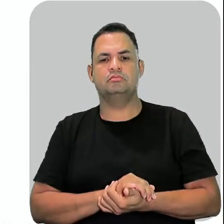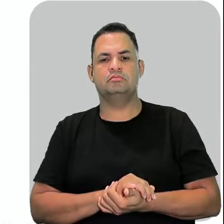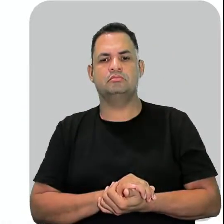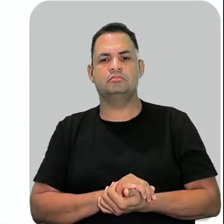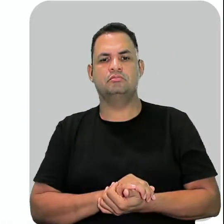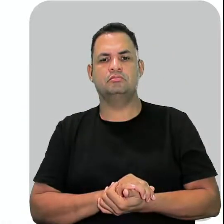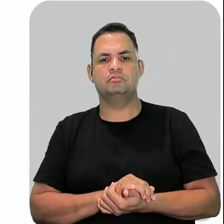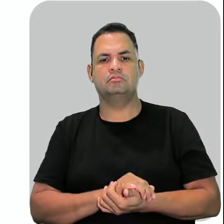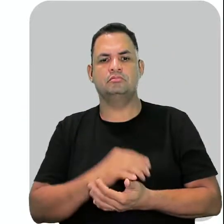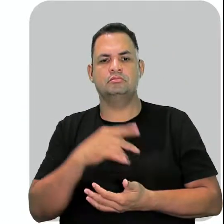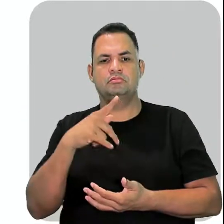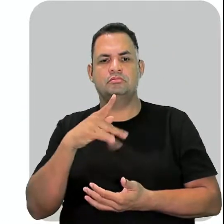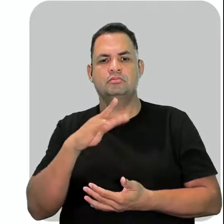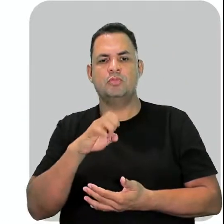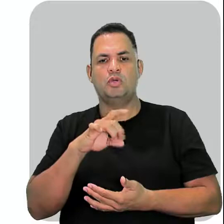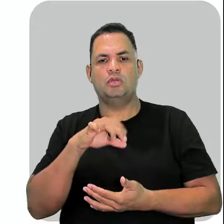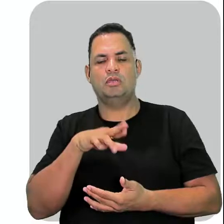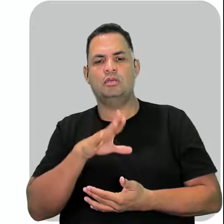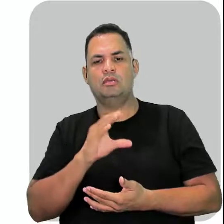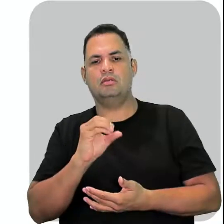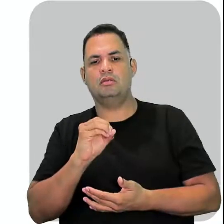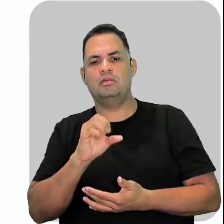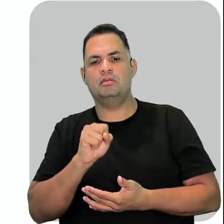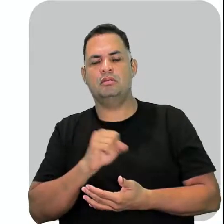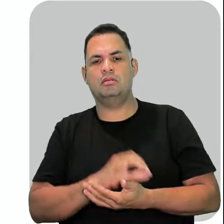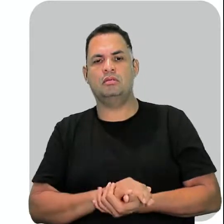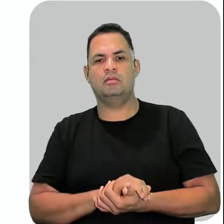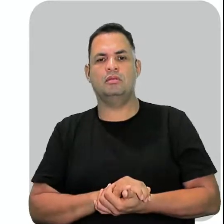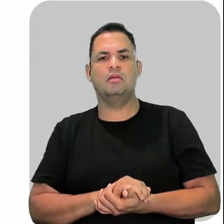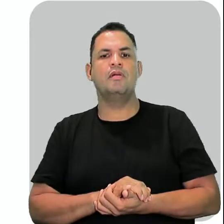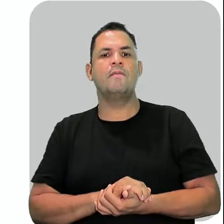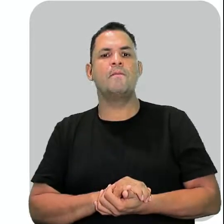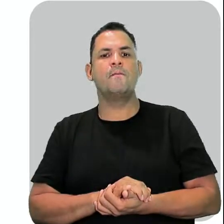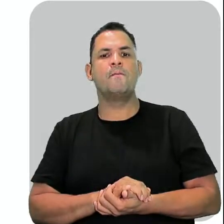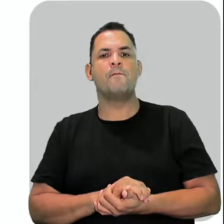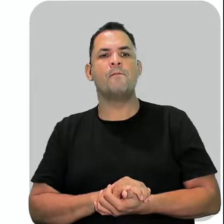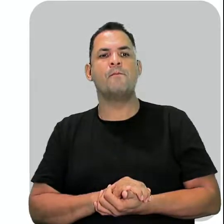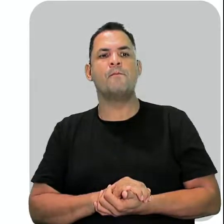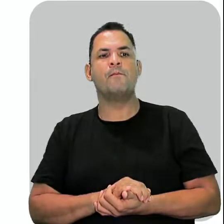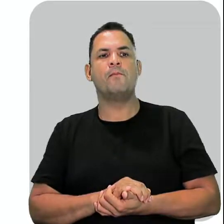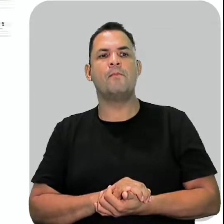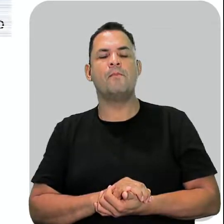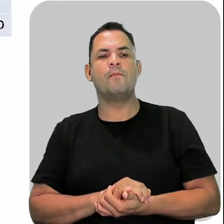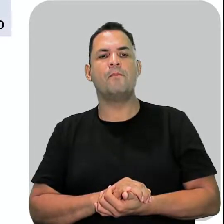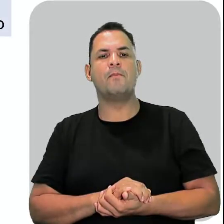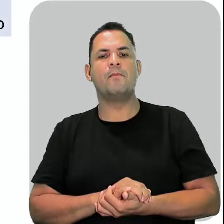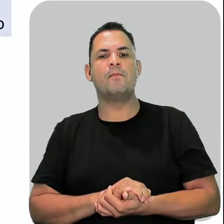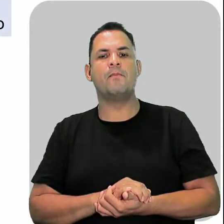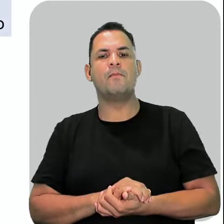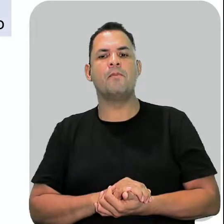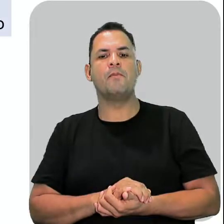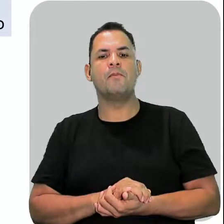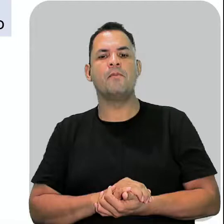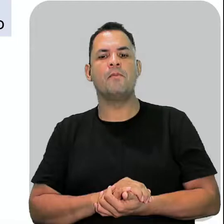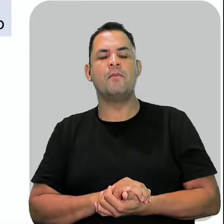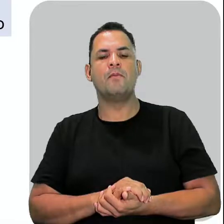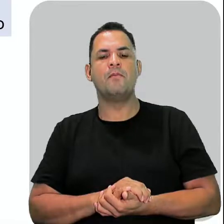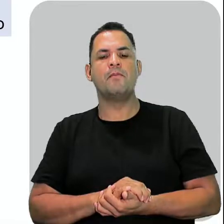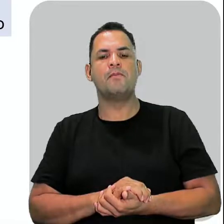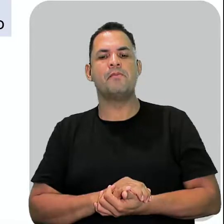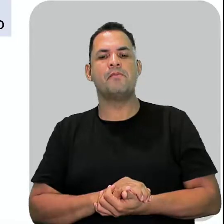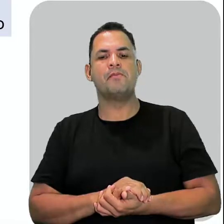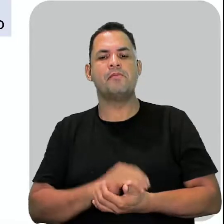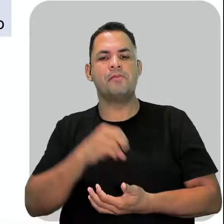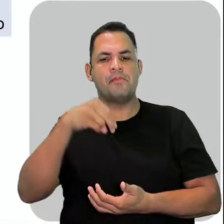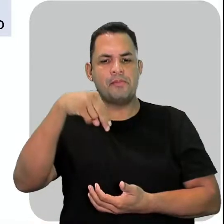nosso polímero, que é o policloreto de vinila. E esse Nzinho aqui, ele